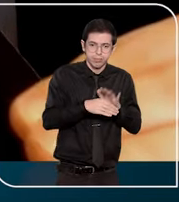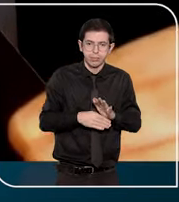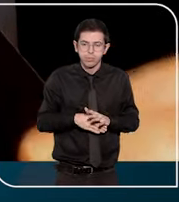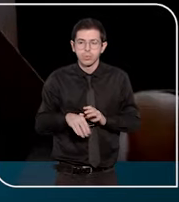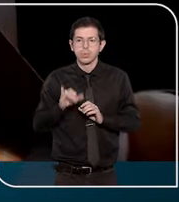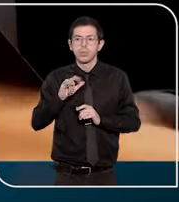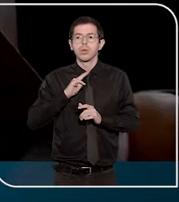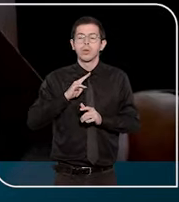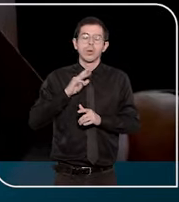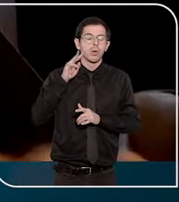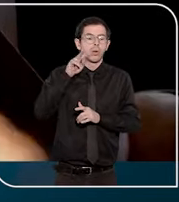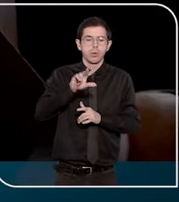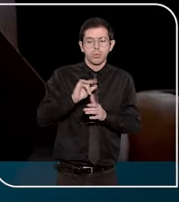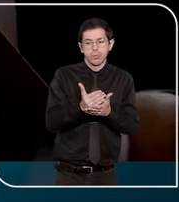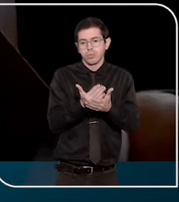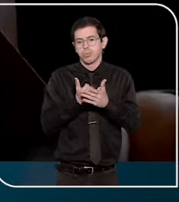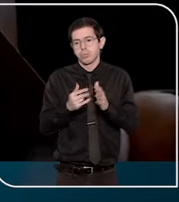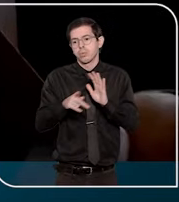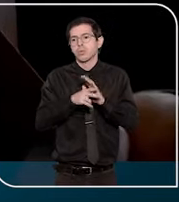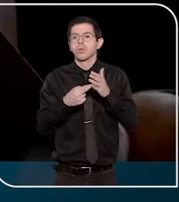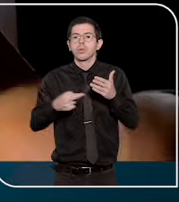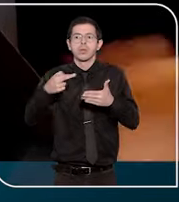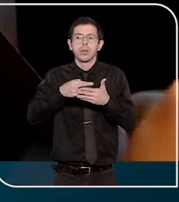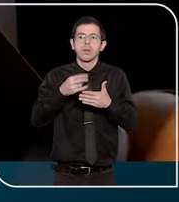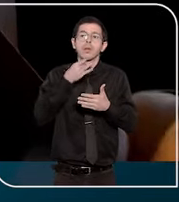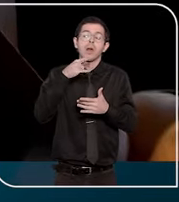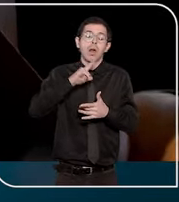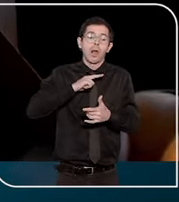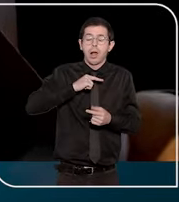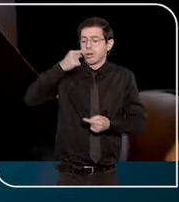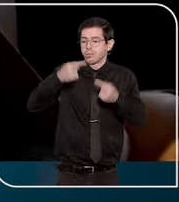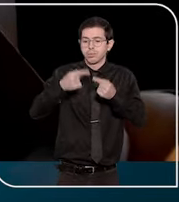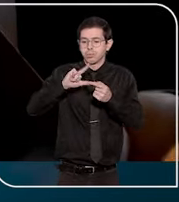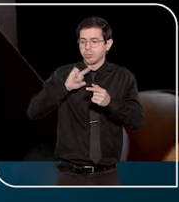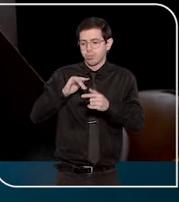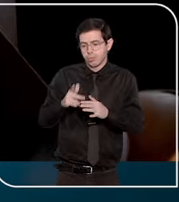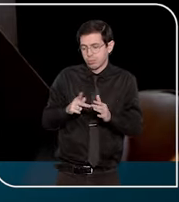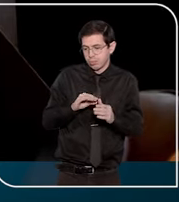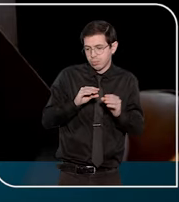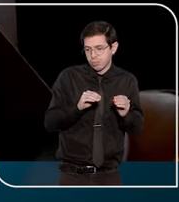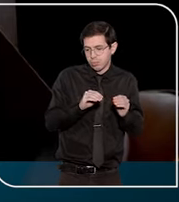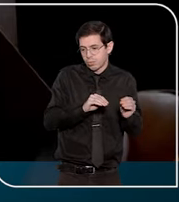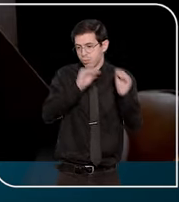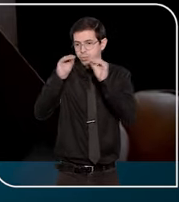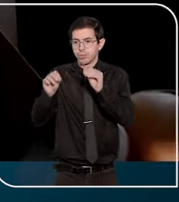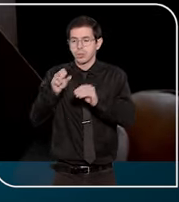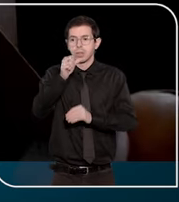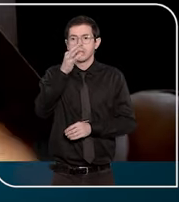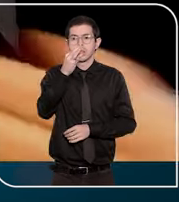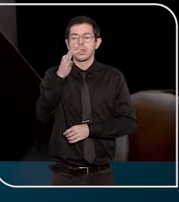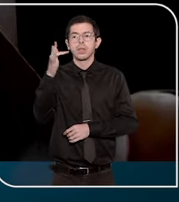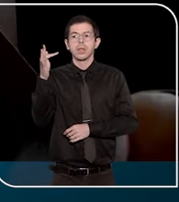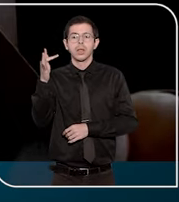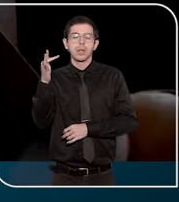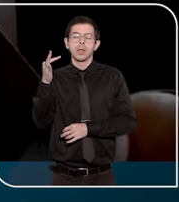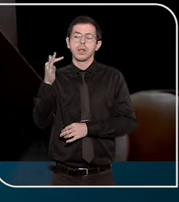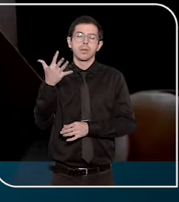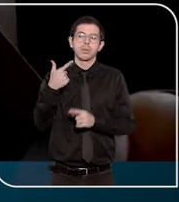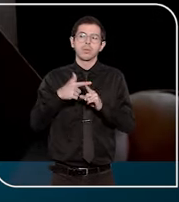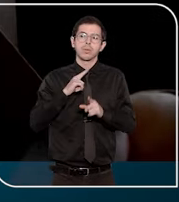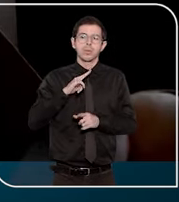sobrestando aquele recurso, seja dizendo que aquela discussão não vai ao Supremo Tribunal porque ela não é dotada de repercussão geral, é que se